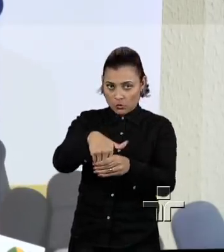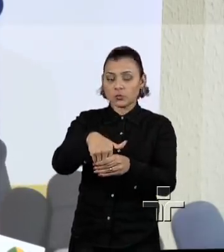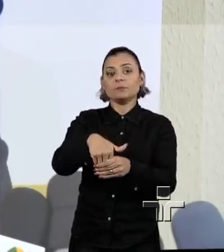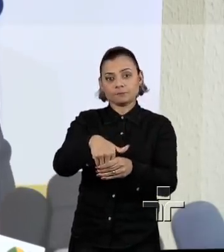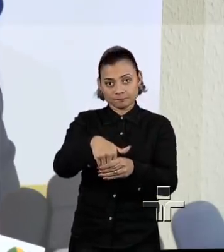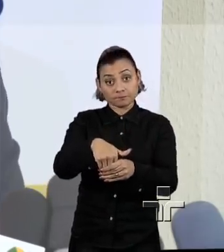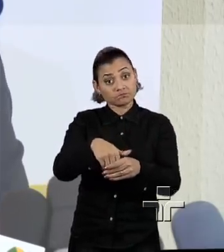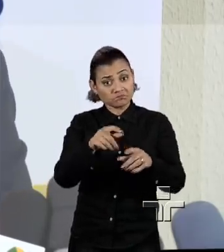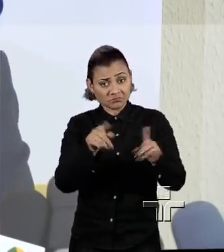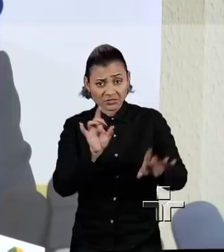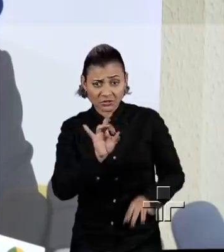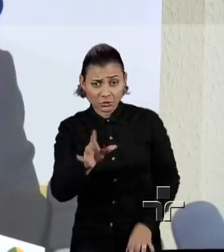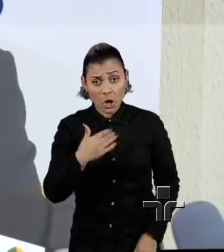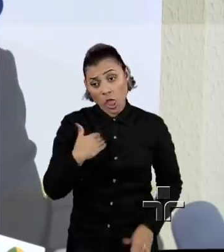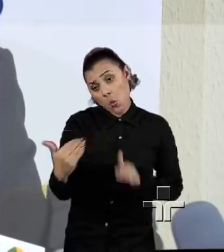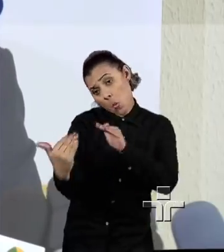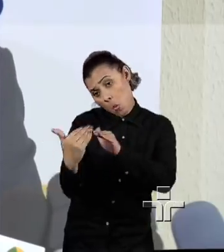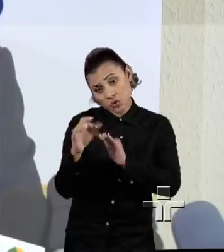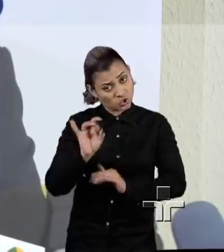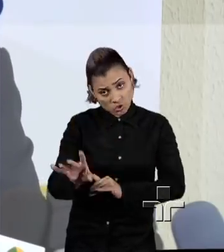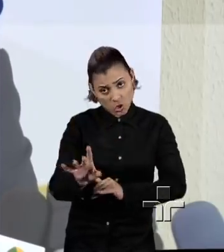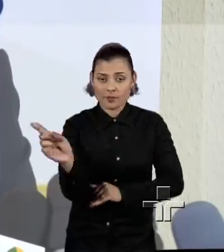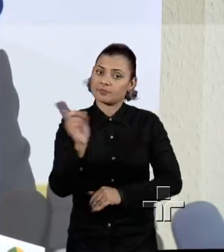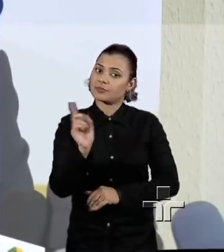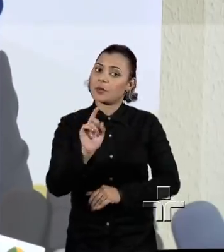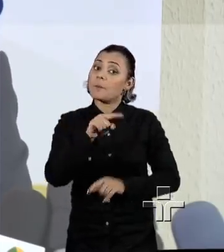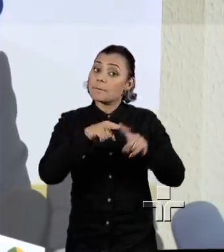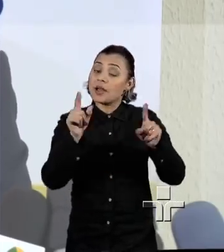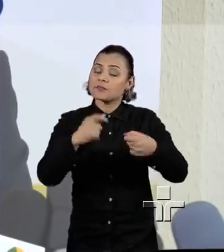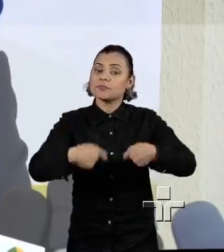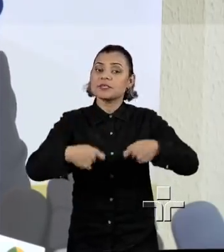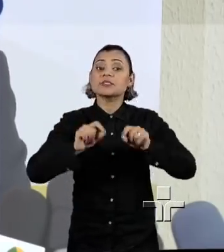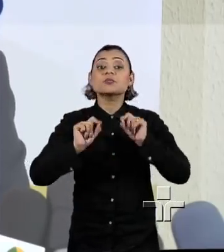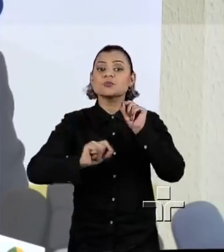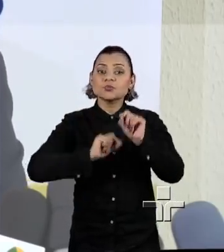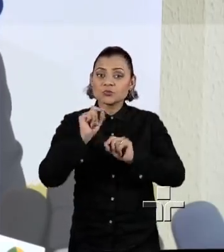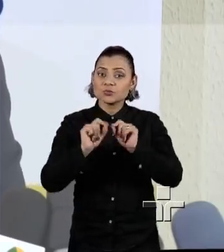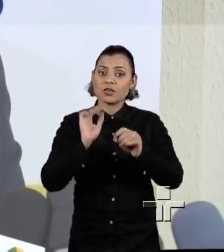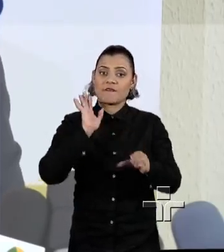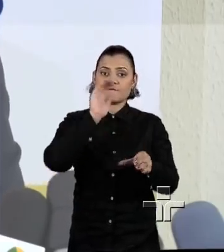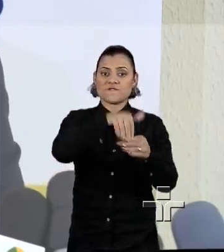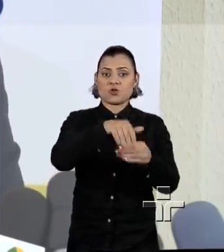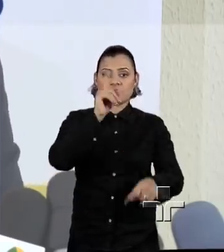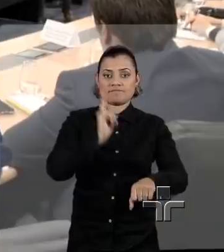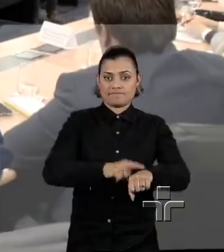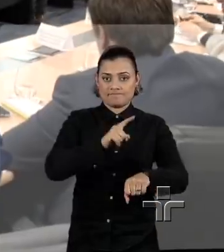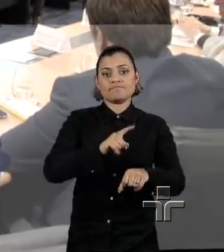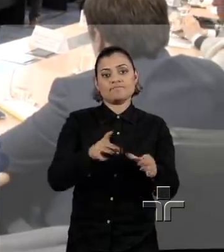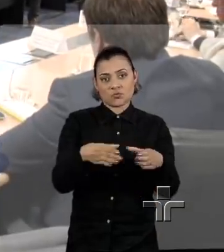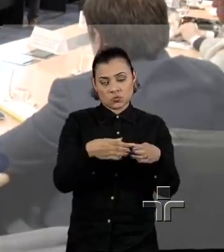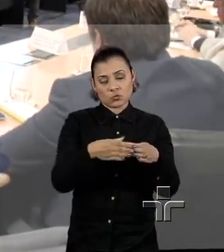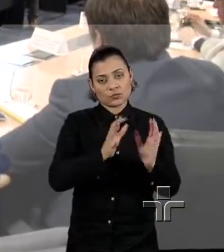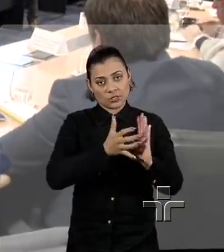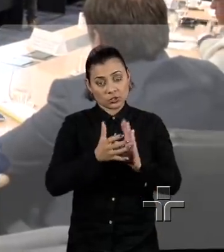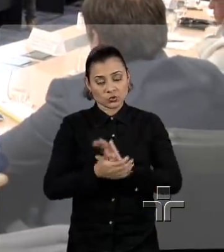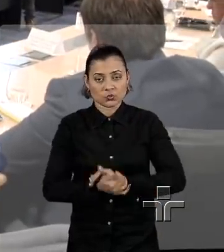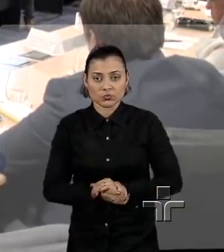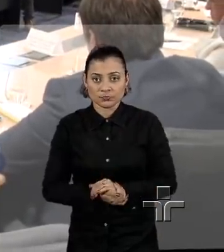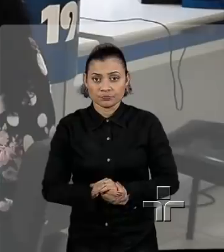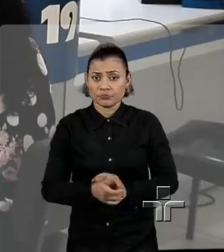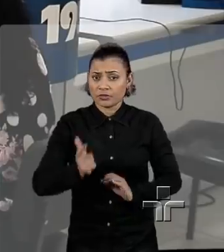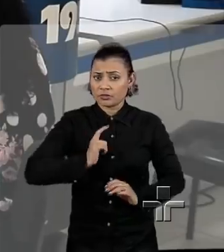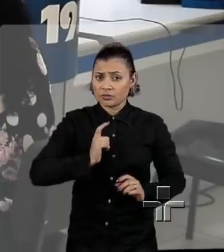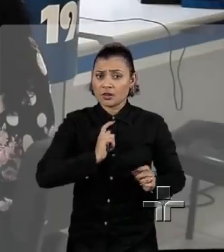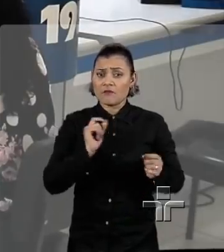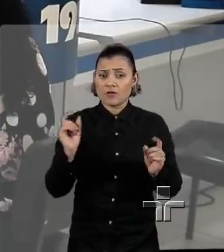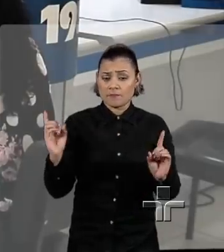basta apenas dizer sou favorável se você não transformar isso em votos nas suas bancadas. Depois do encontro dos